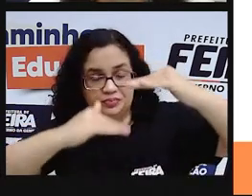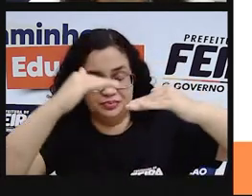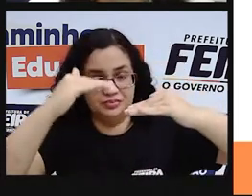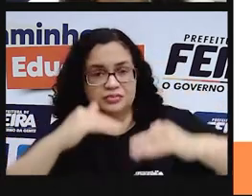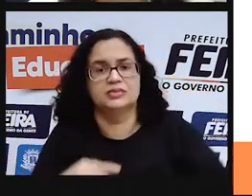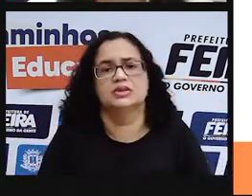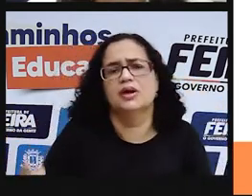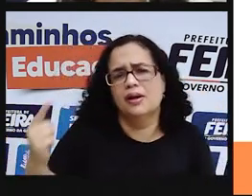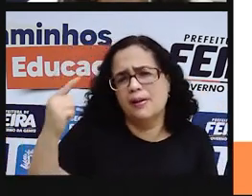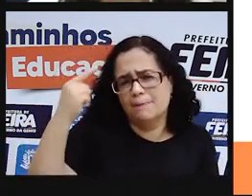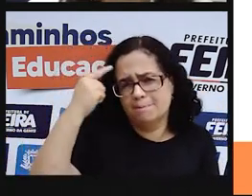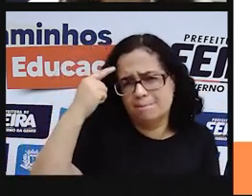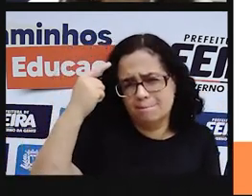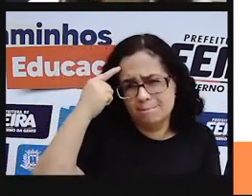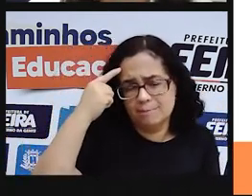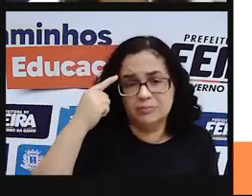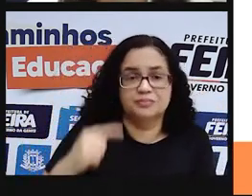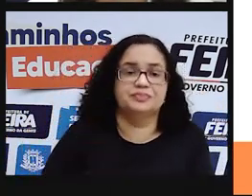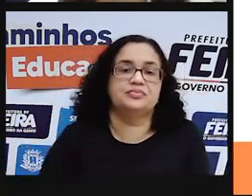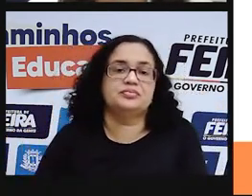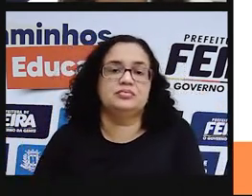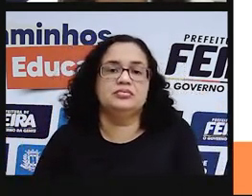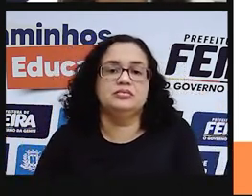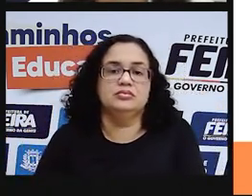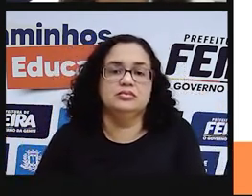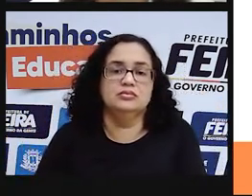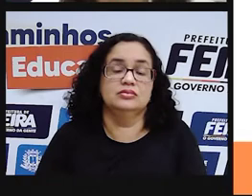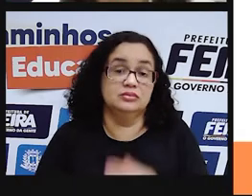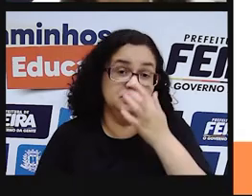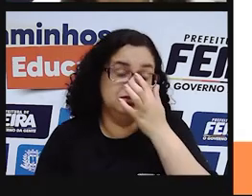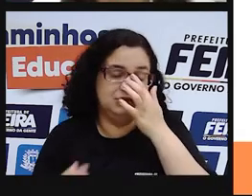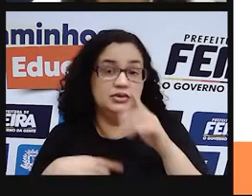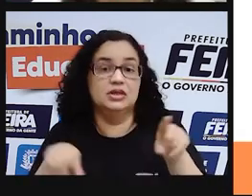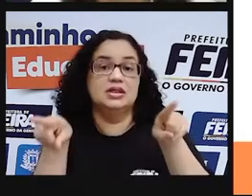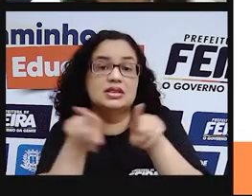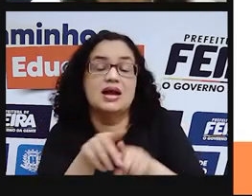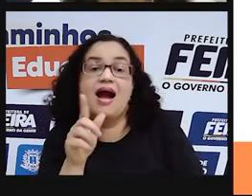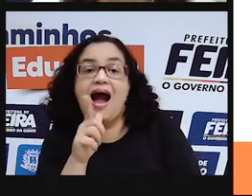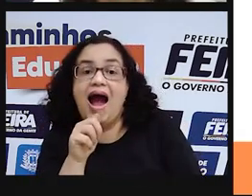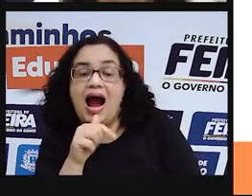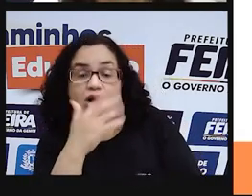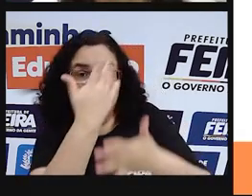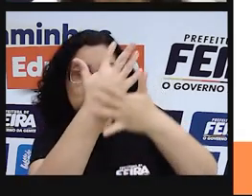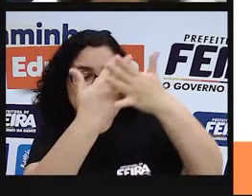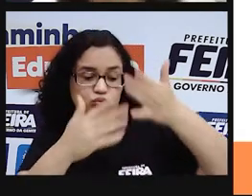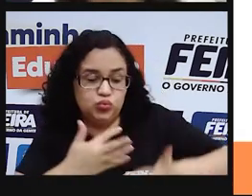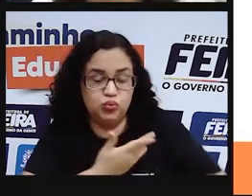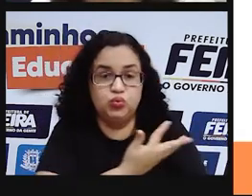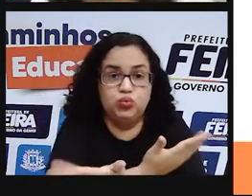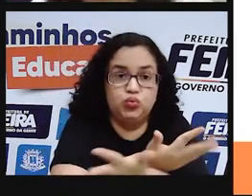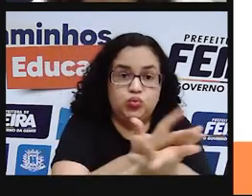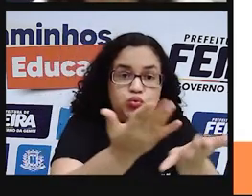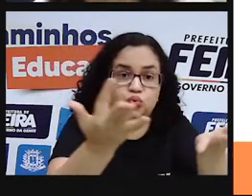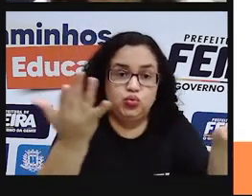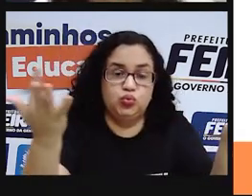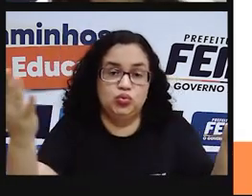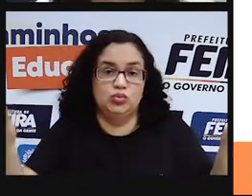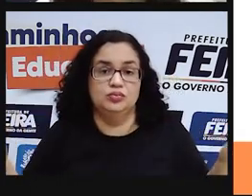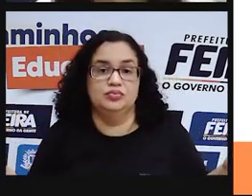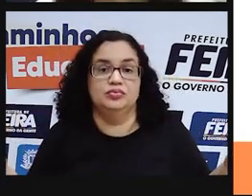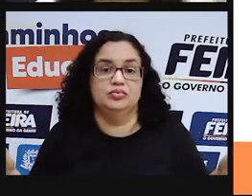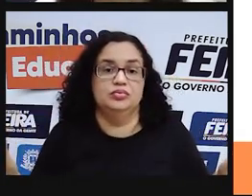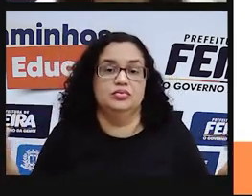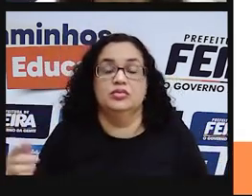imagem aí o município que chove pouco não é e a gente tem água brotam do chão ou água e